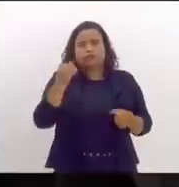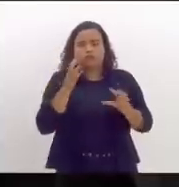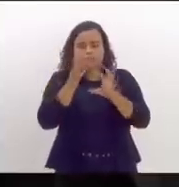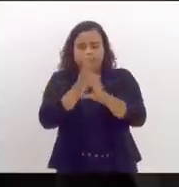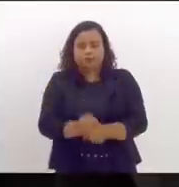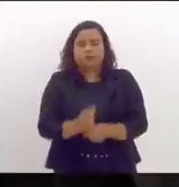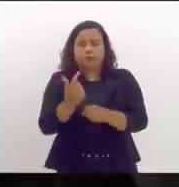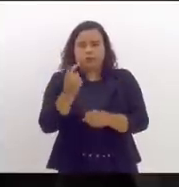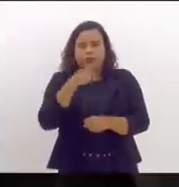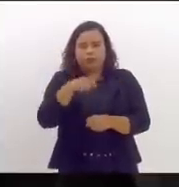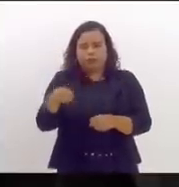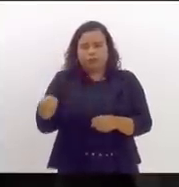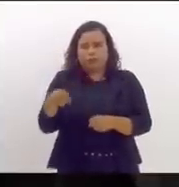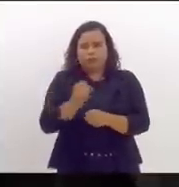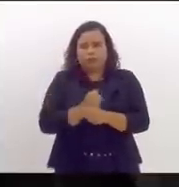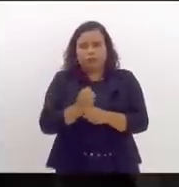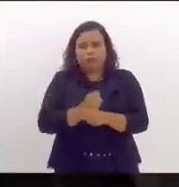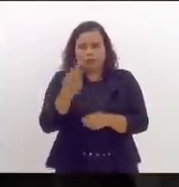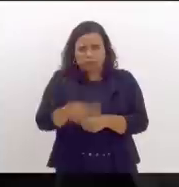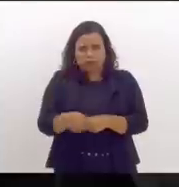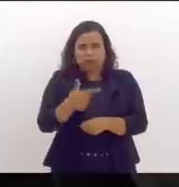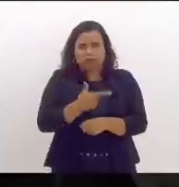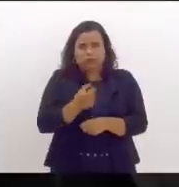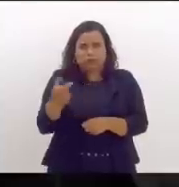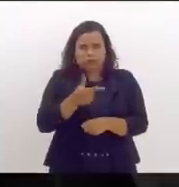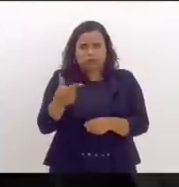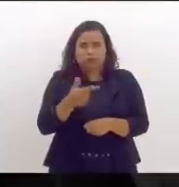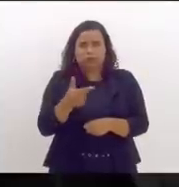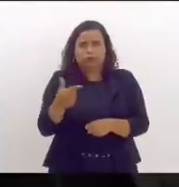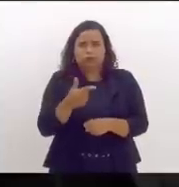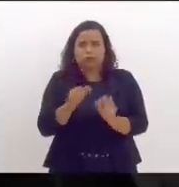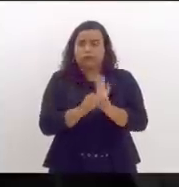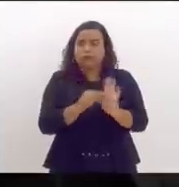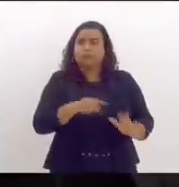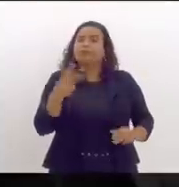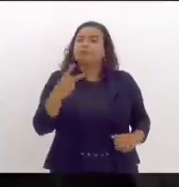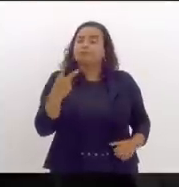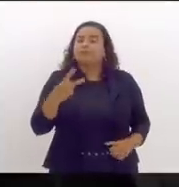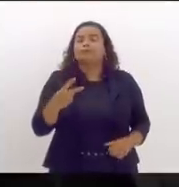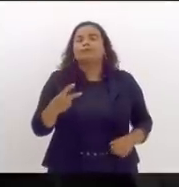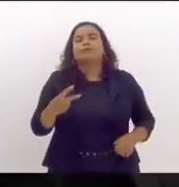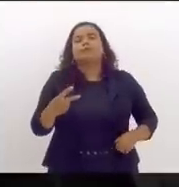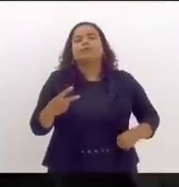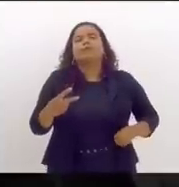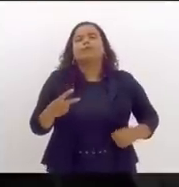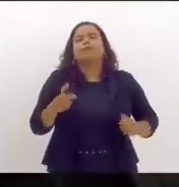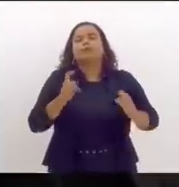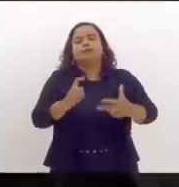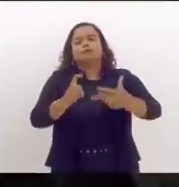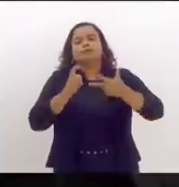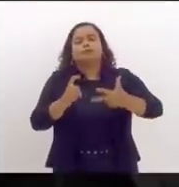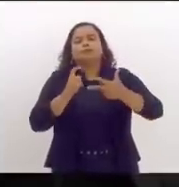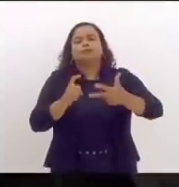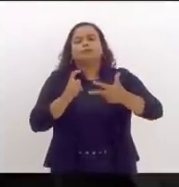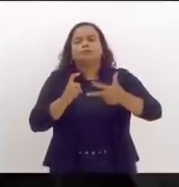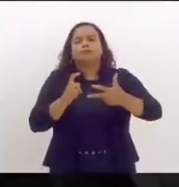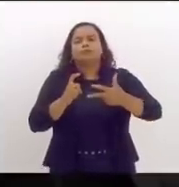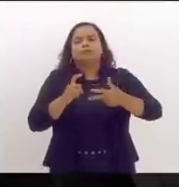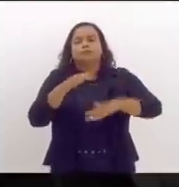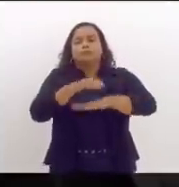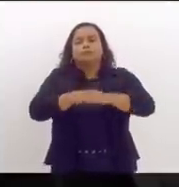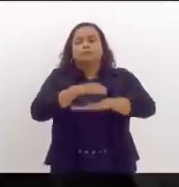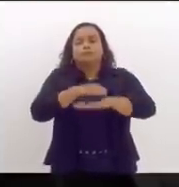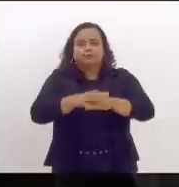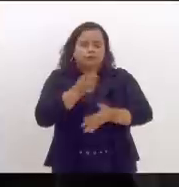meses do ano de 2022 Parágrafo segundo O Poder Executivo fica